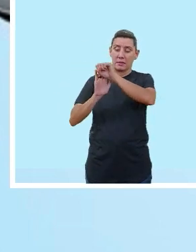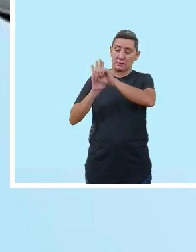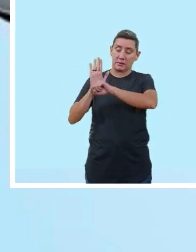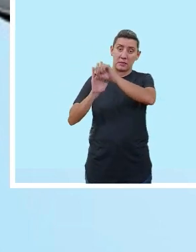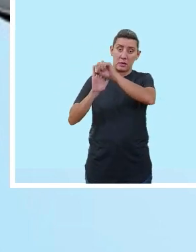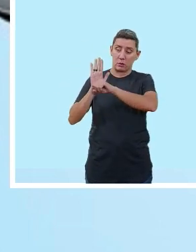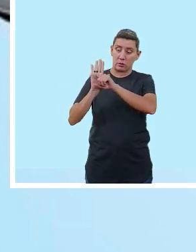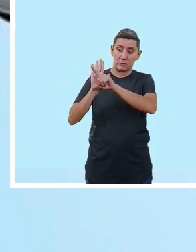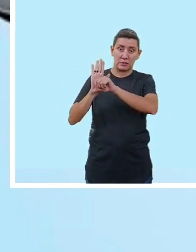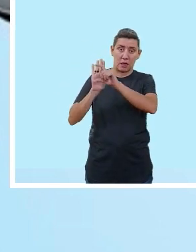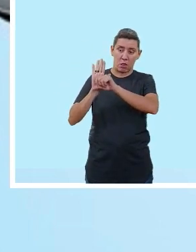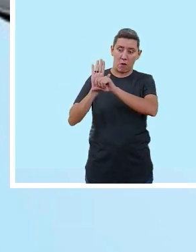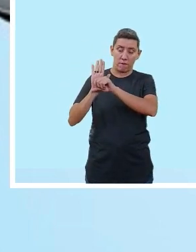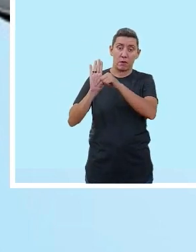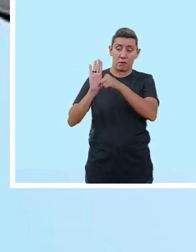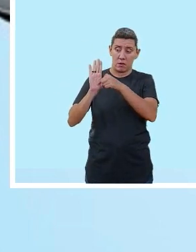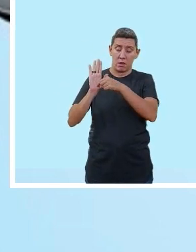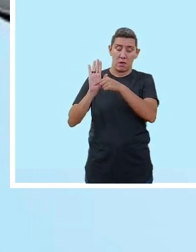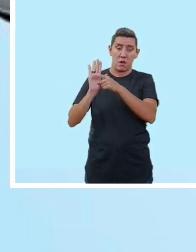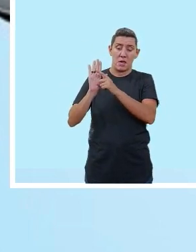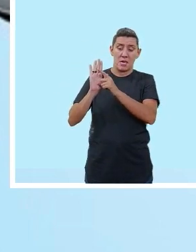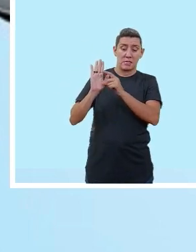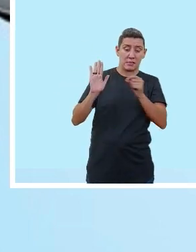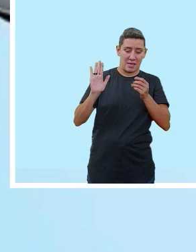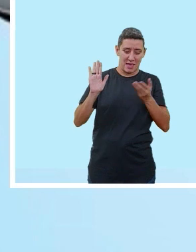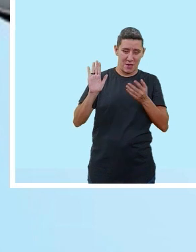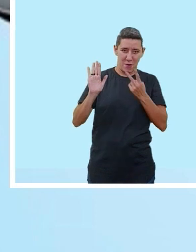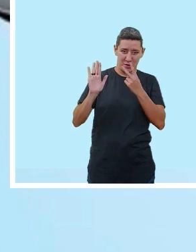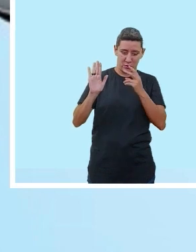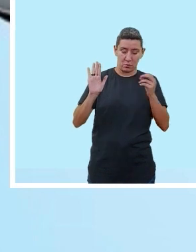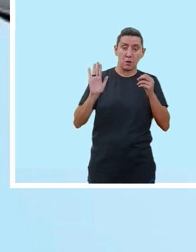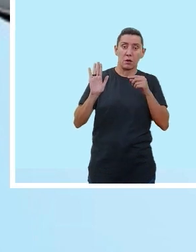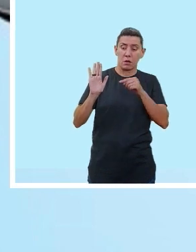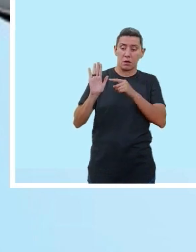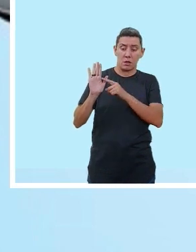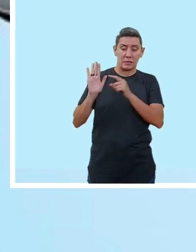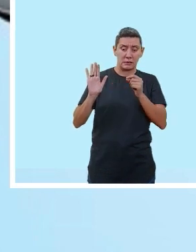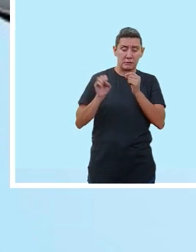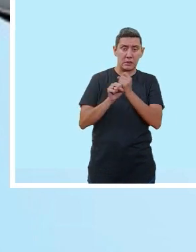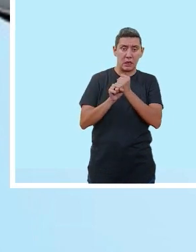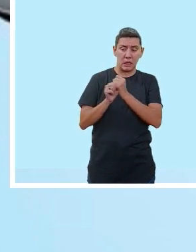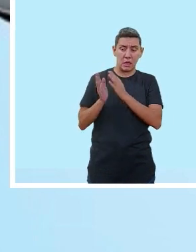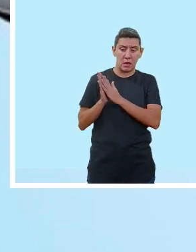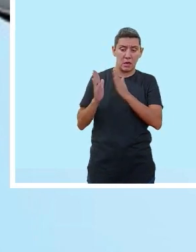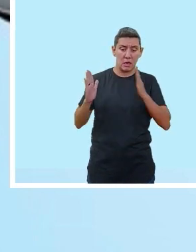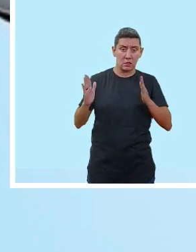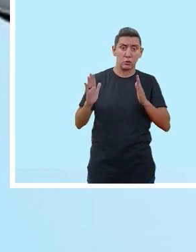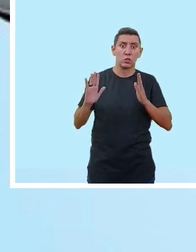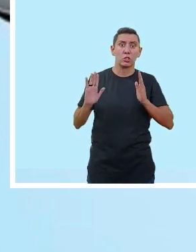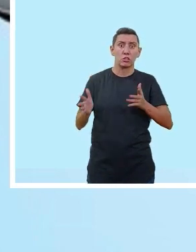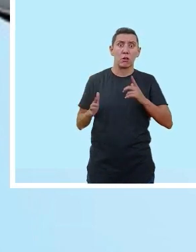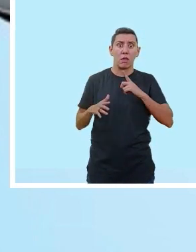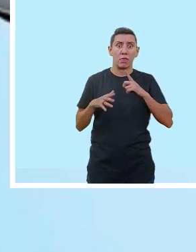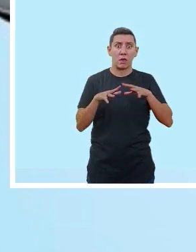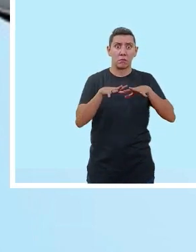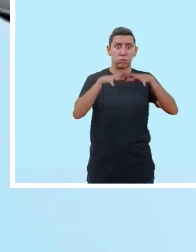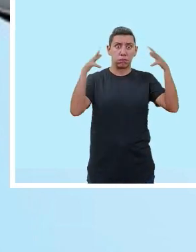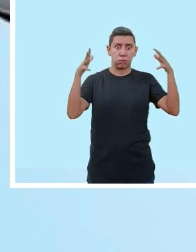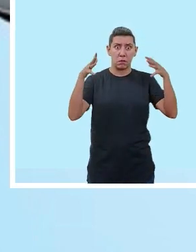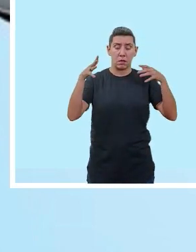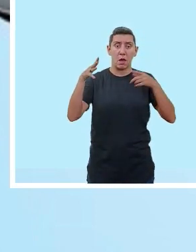né? Então, na forma como nós atuamos hoje, se não forem tomadas medidas